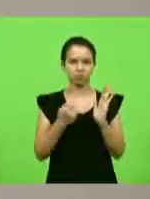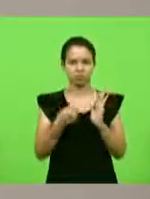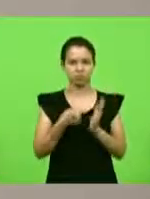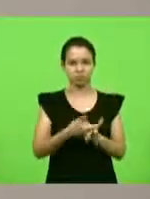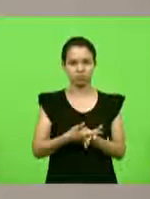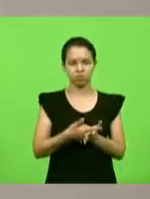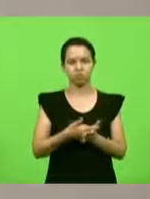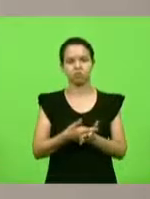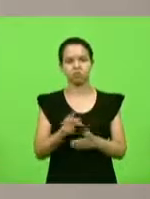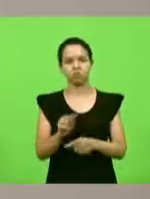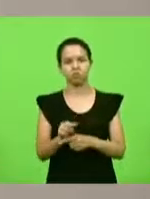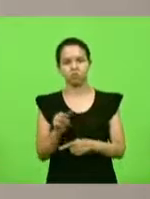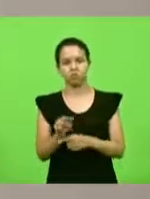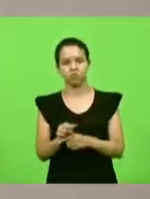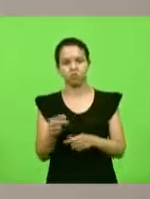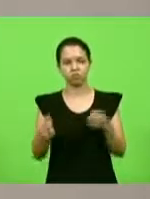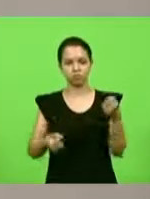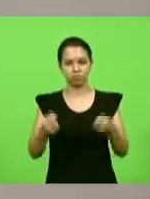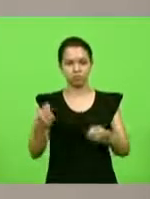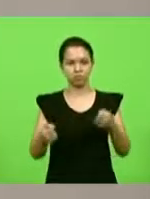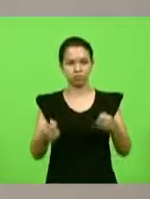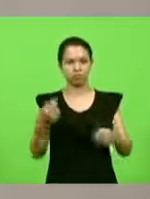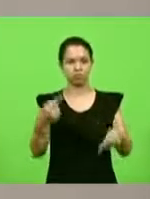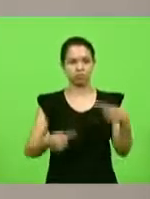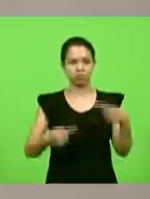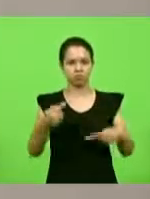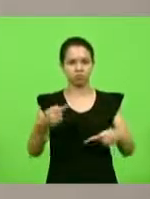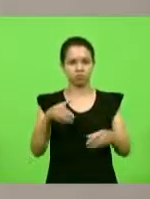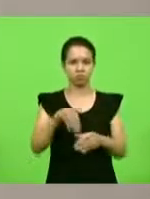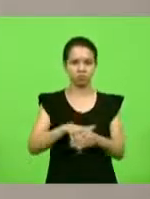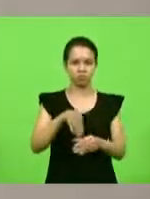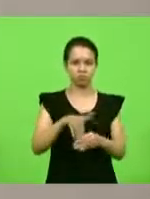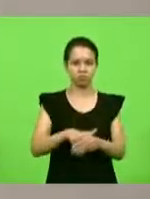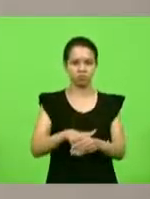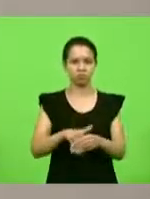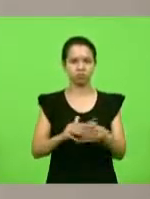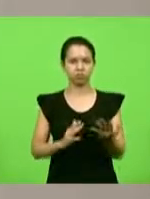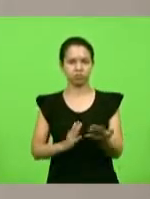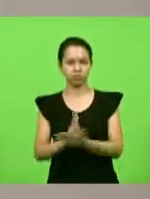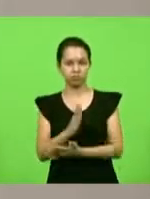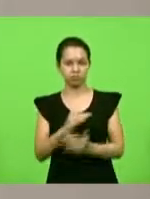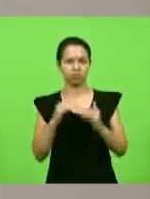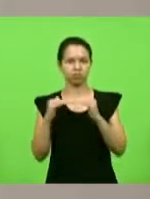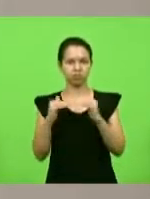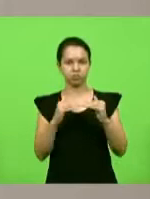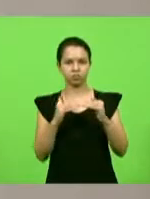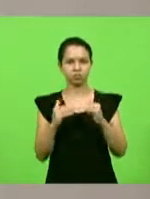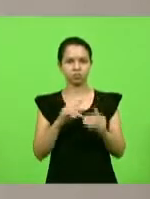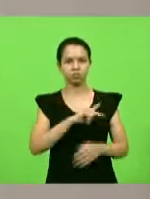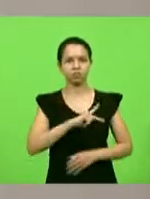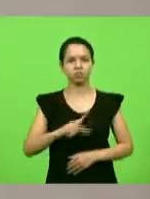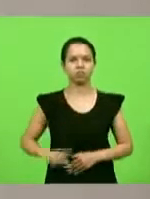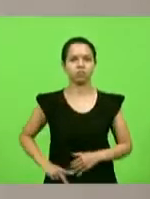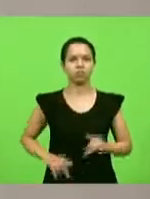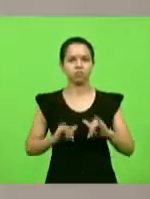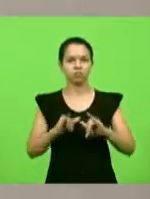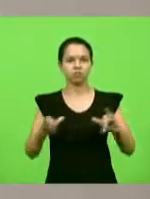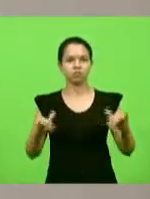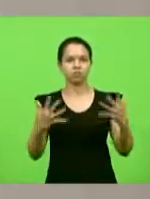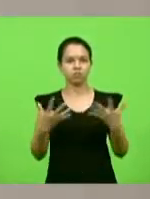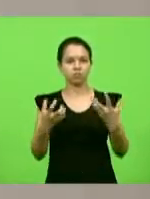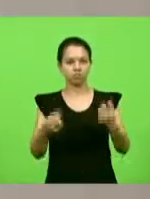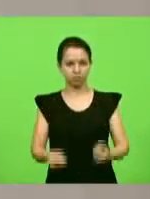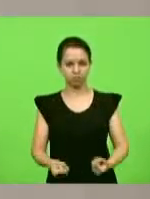discutir, em votação. Deputados que aprovam permaneçam como se encontram. Aprovado por unanimidade. Esta presidência comunica que defere os seguintes